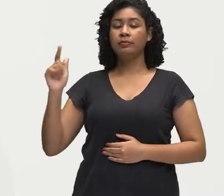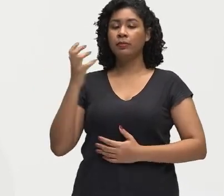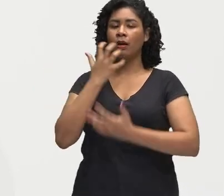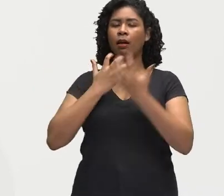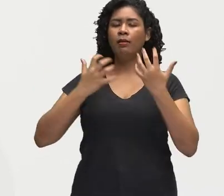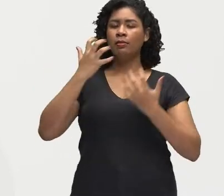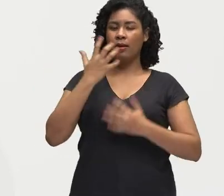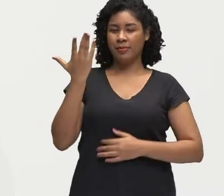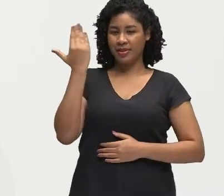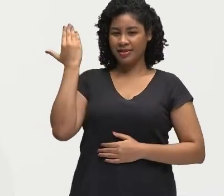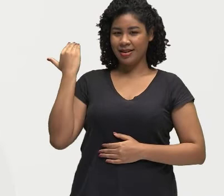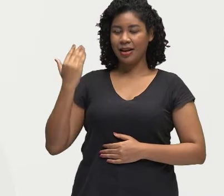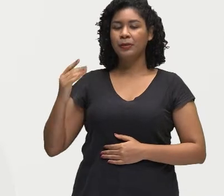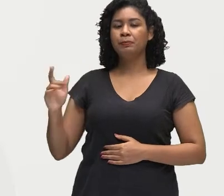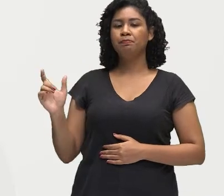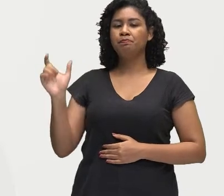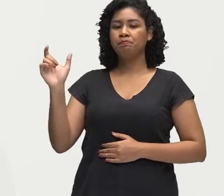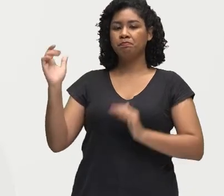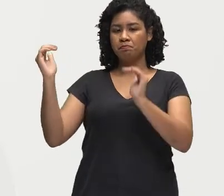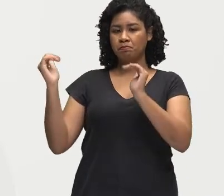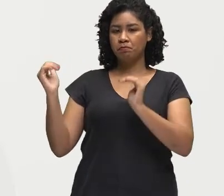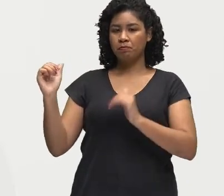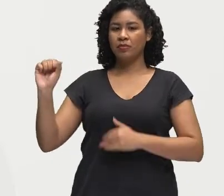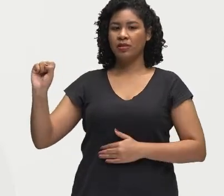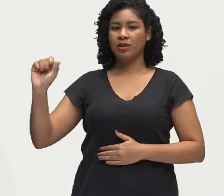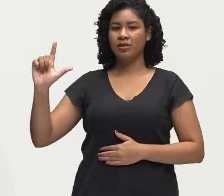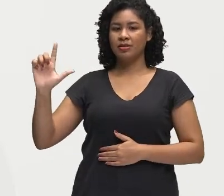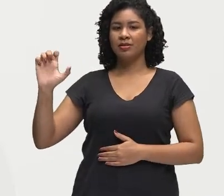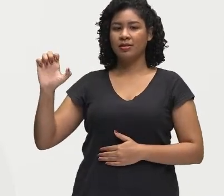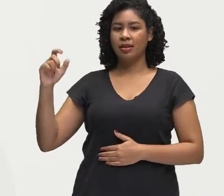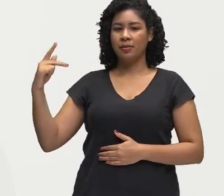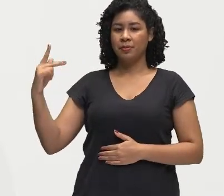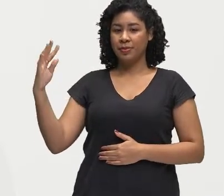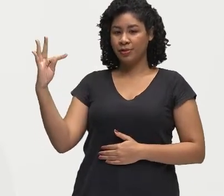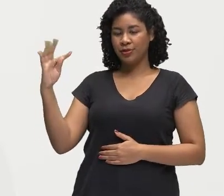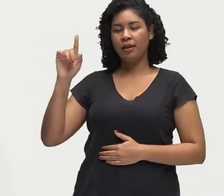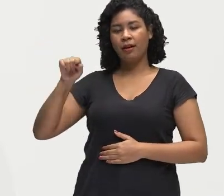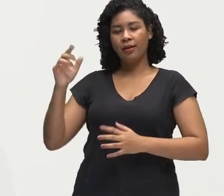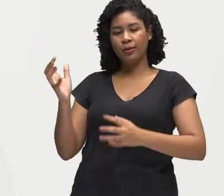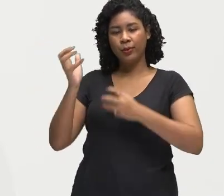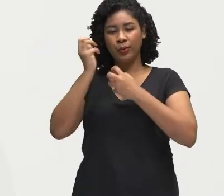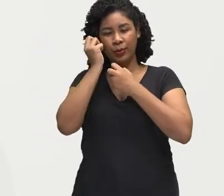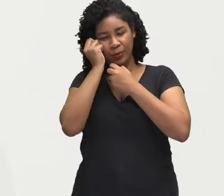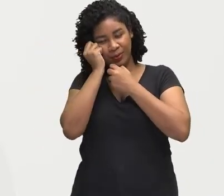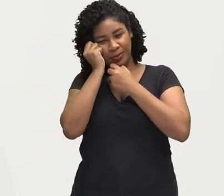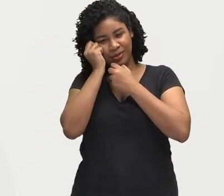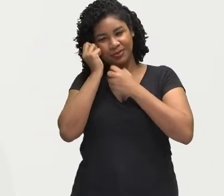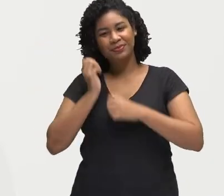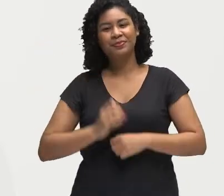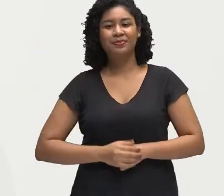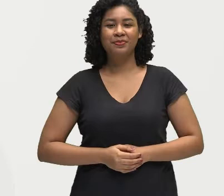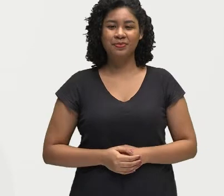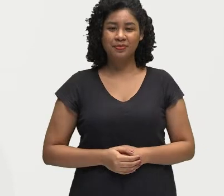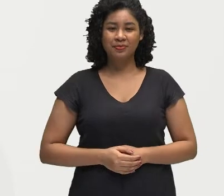verbo slept, que é o verbo dormir na forma do passado. Só lembrando, gente, que esses